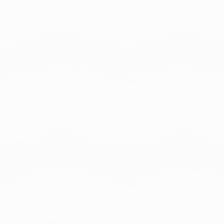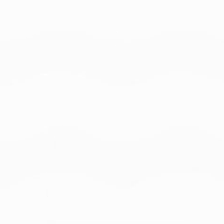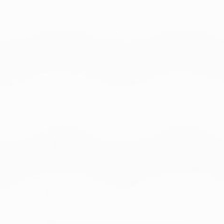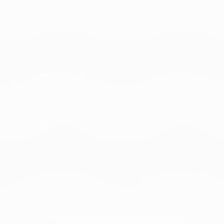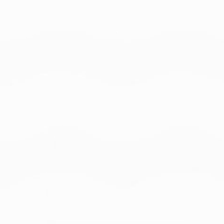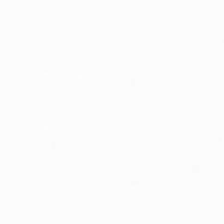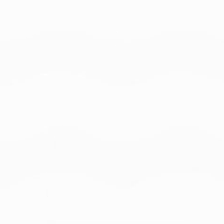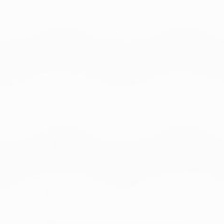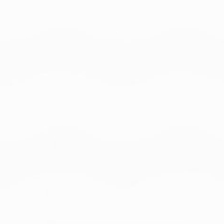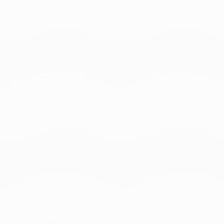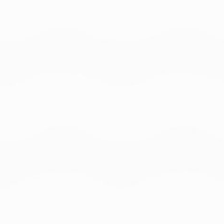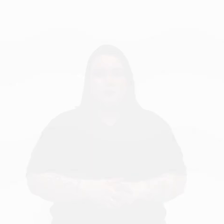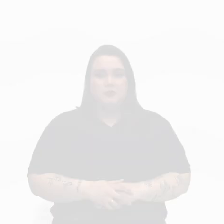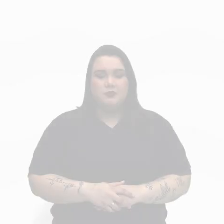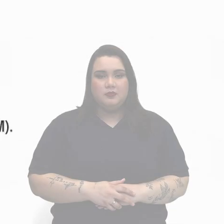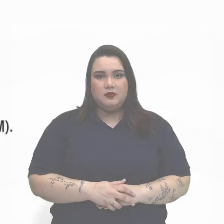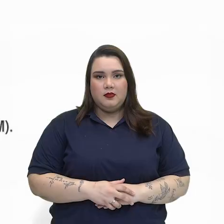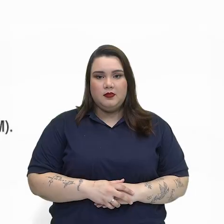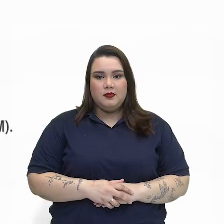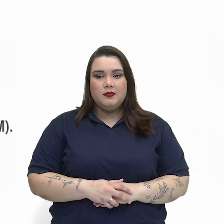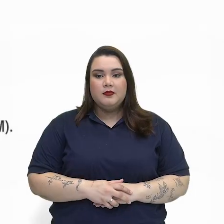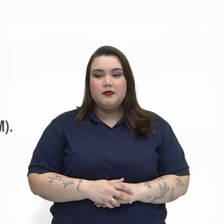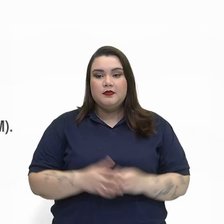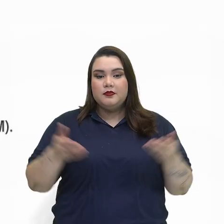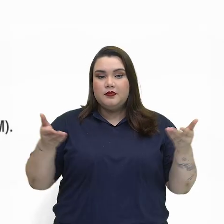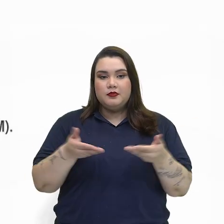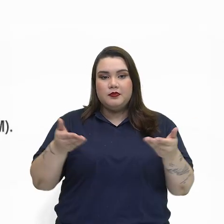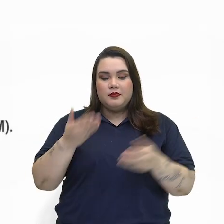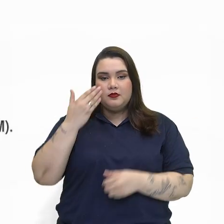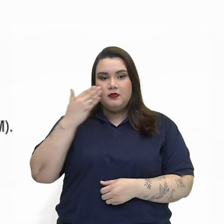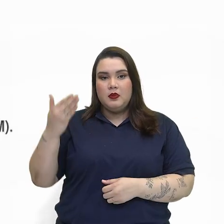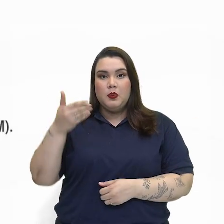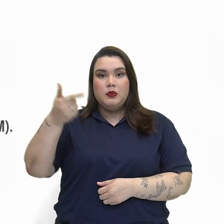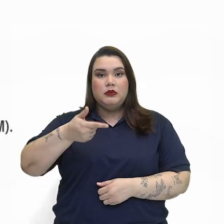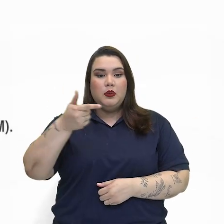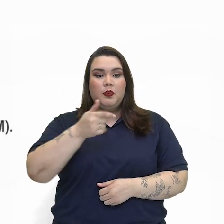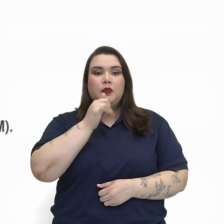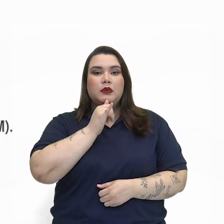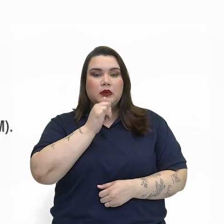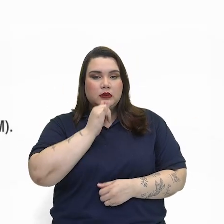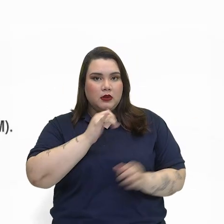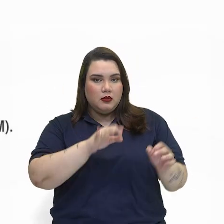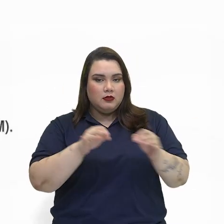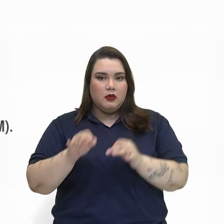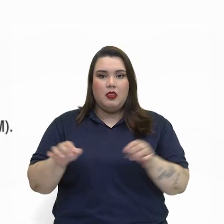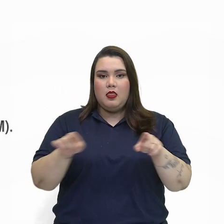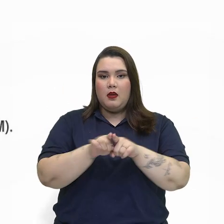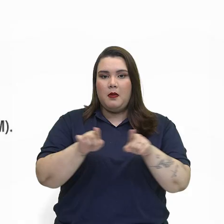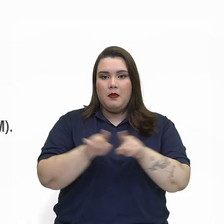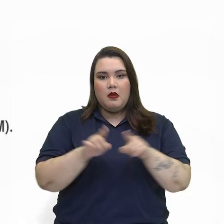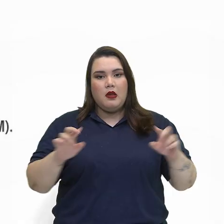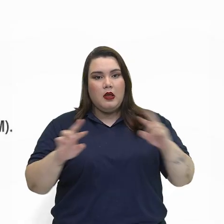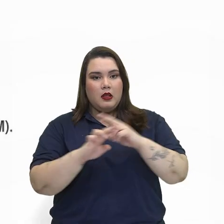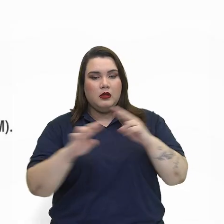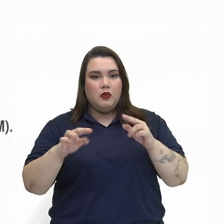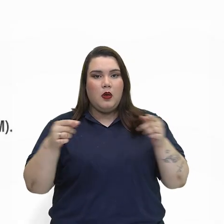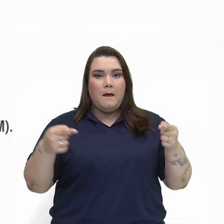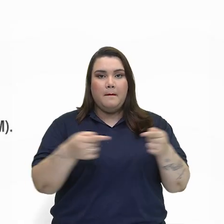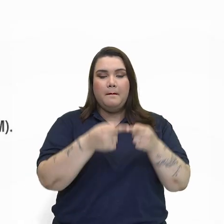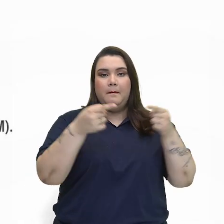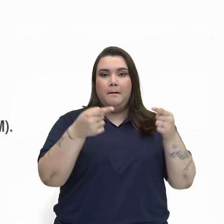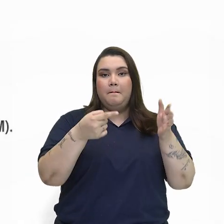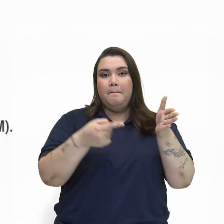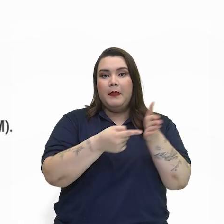lei. E agora vamos aqui para o segundo exemplo, também relacionado aí com a primeira lei